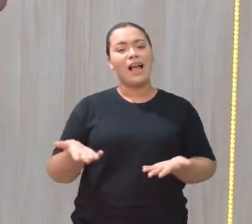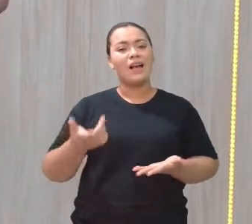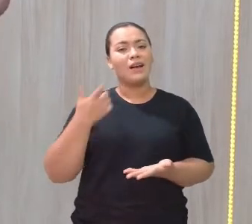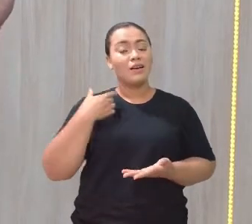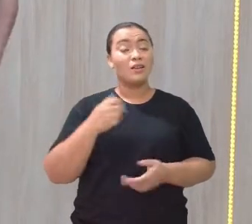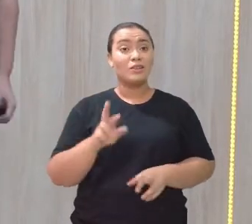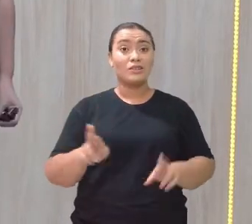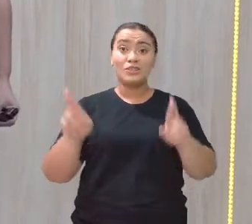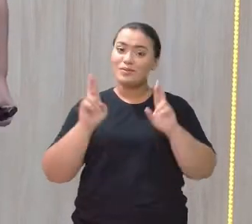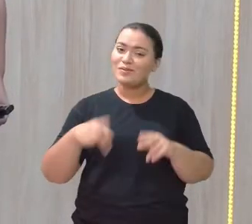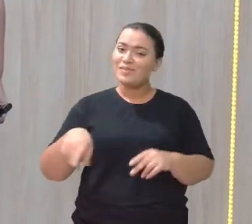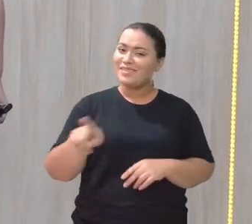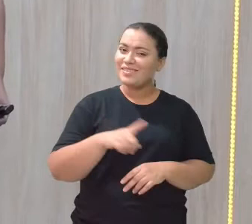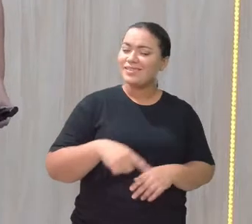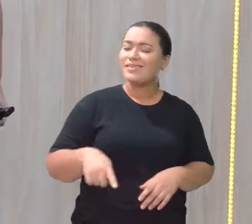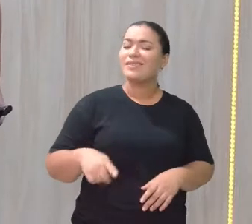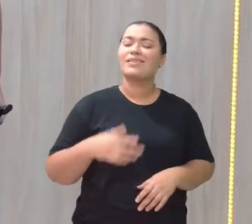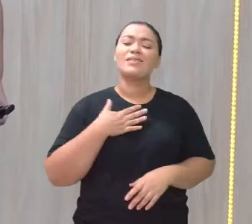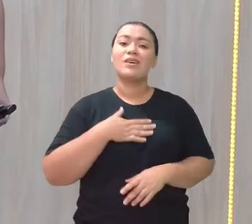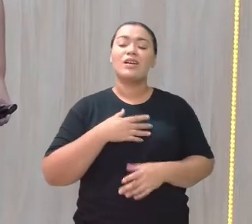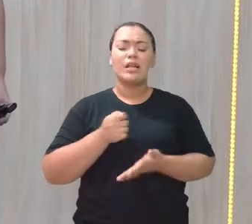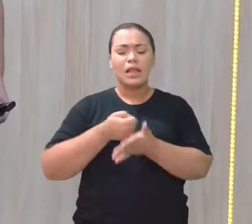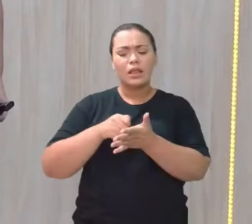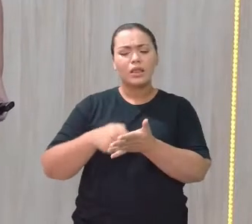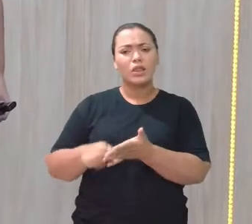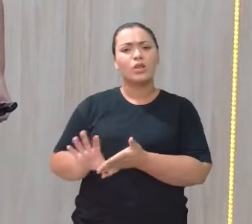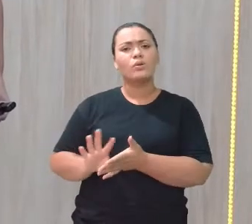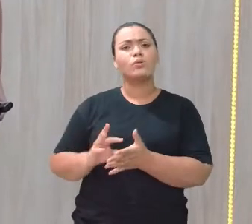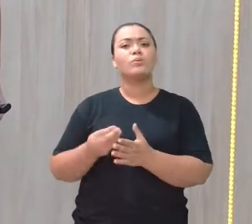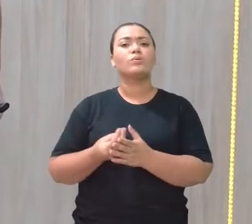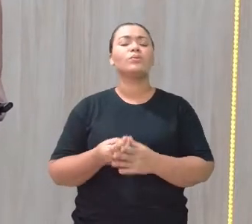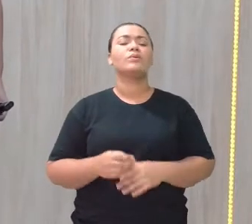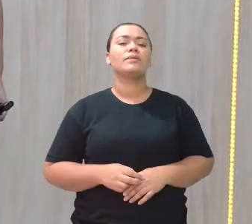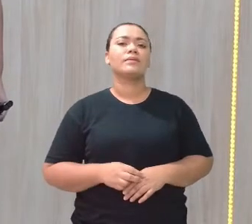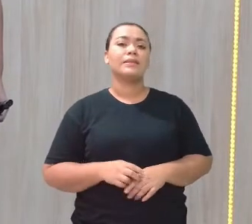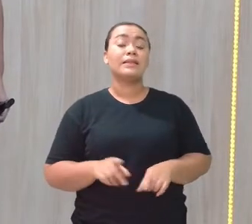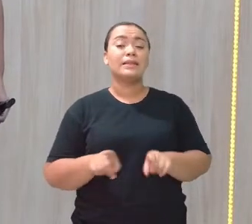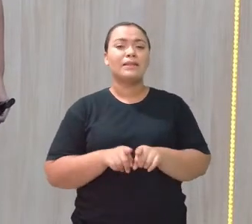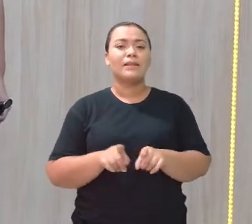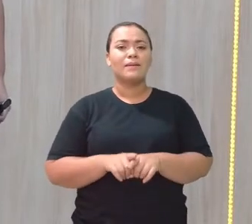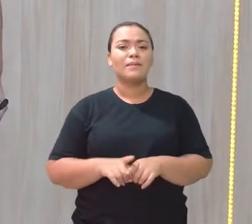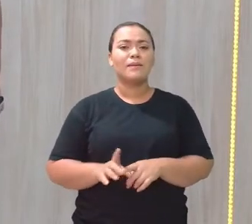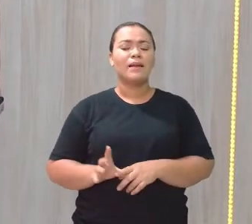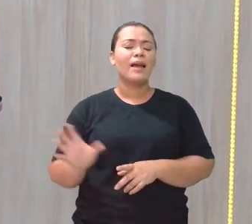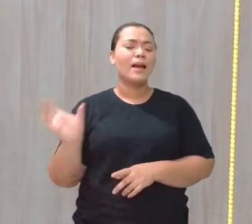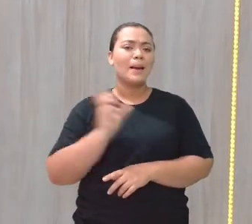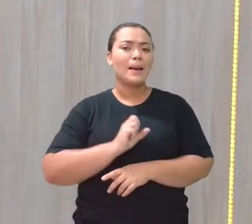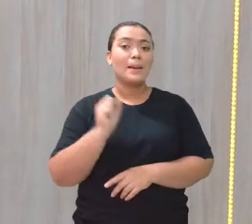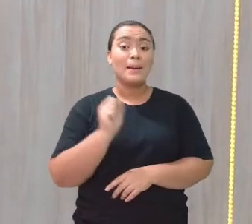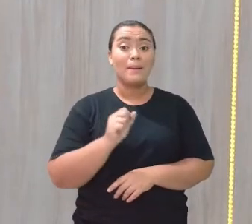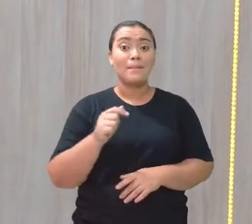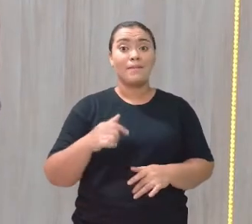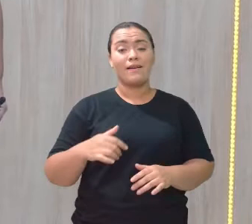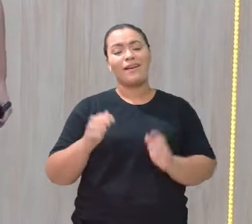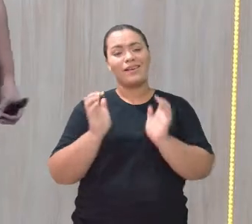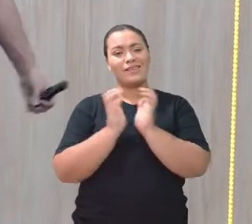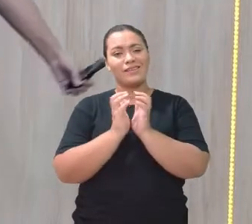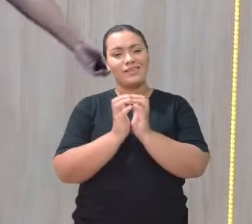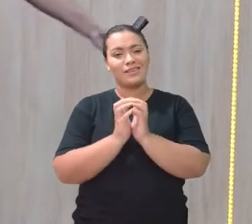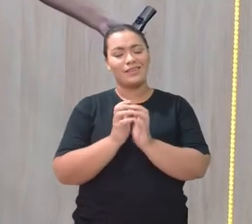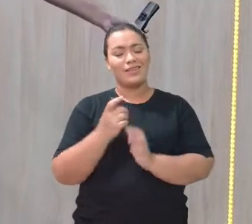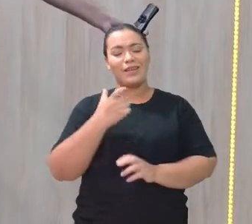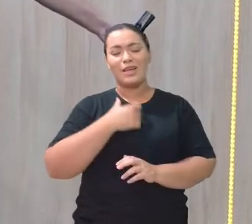que vocês anotem tudo e amem o nosso Recife assim como eu